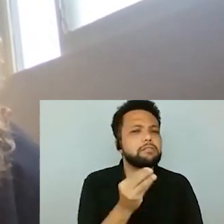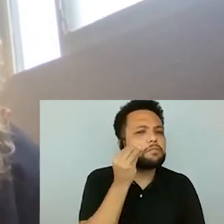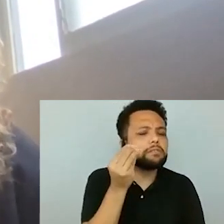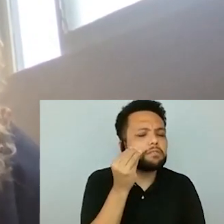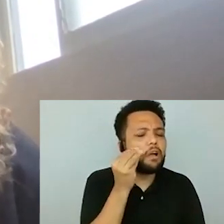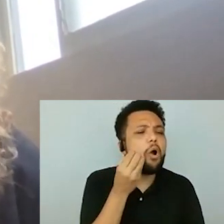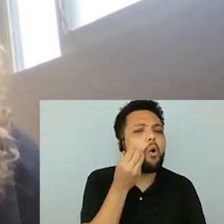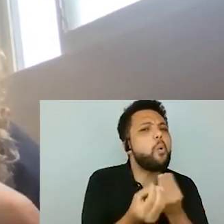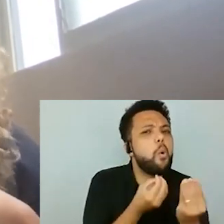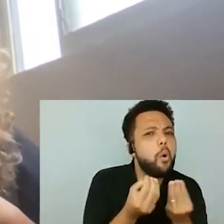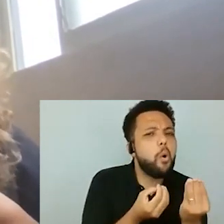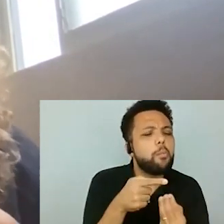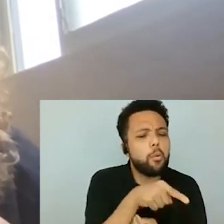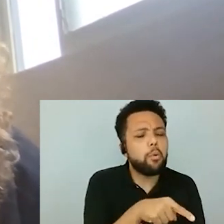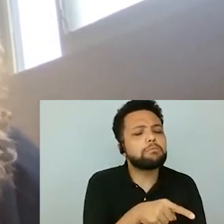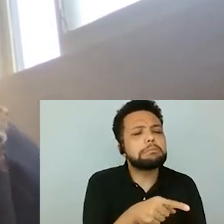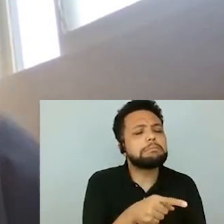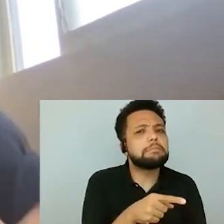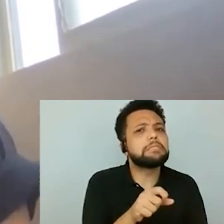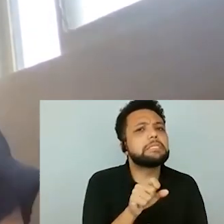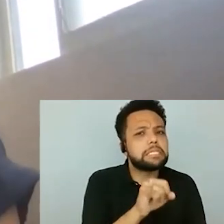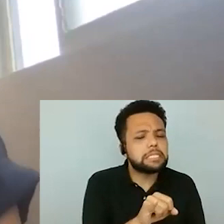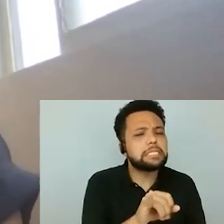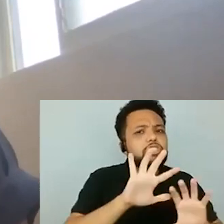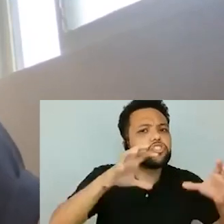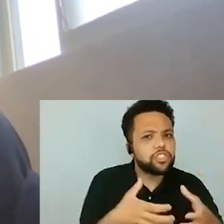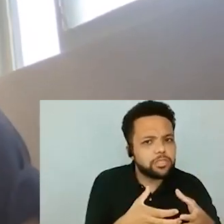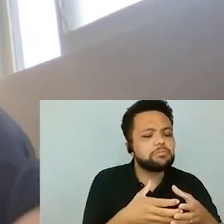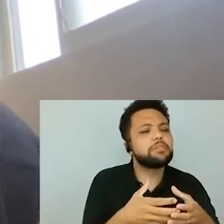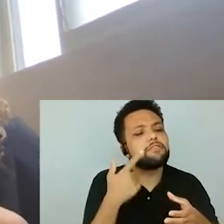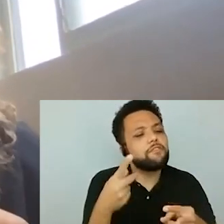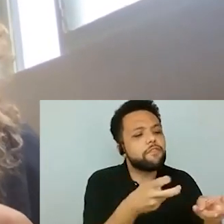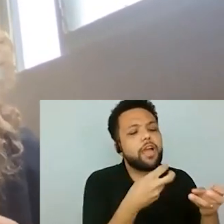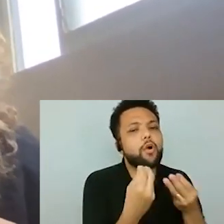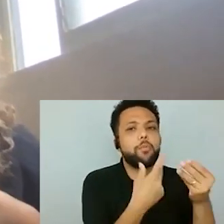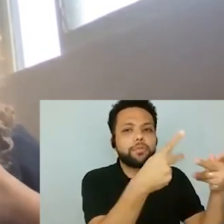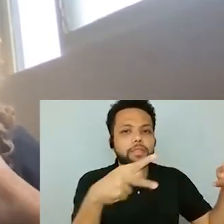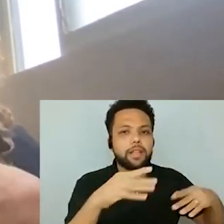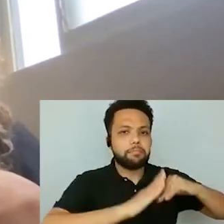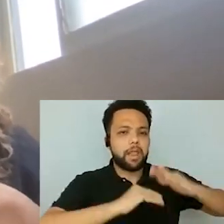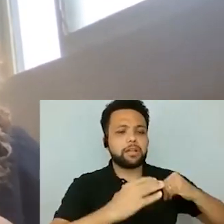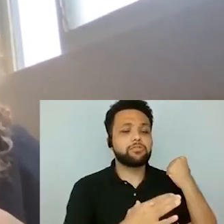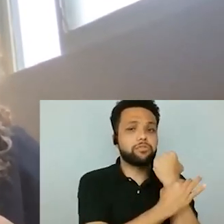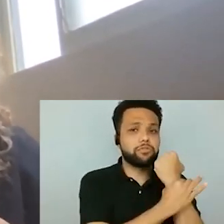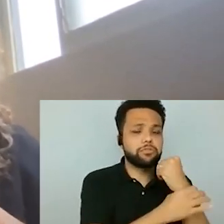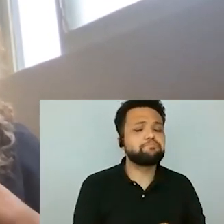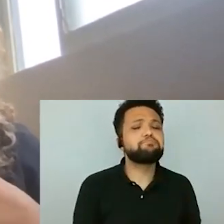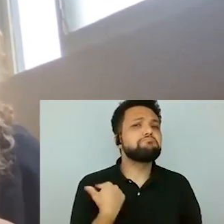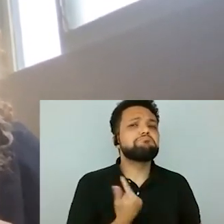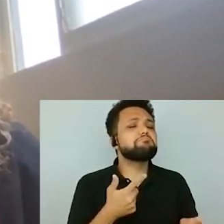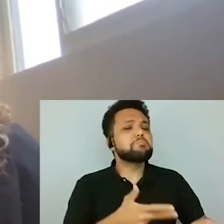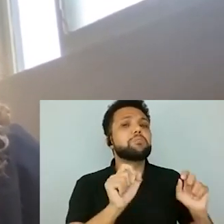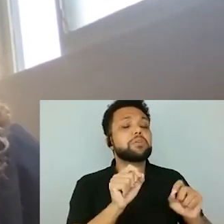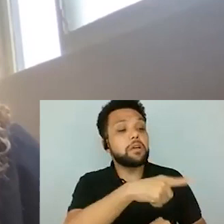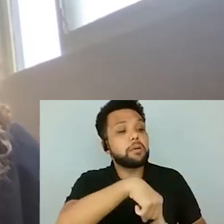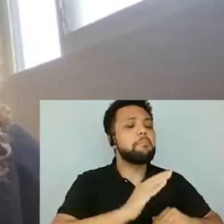identificar o nível daqueles times nessas práticas, né? Então, o Hook Pré-Commit, por exemplo, era uma prática que tinha lá, que tinha